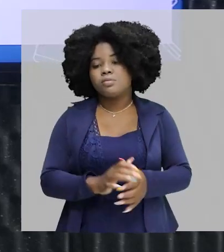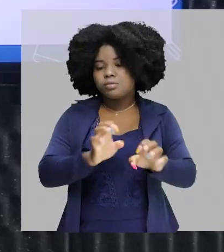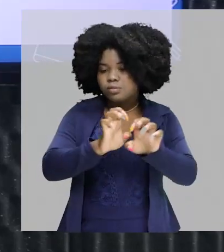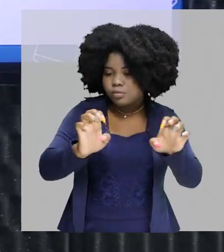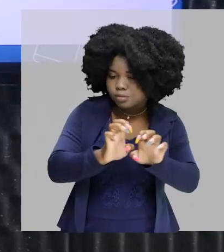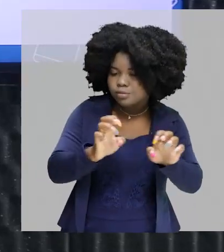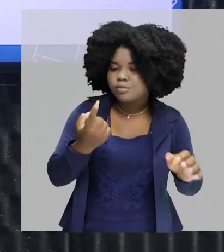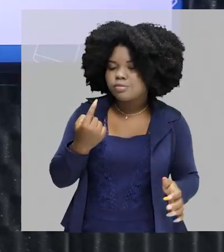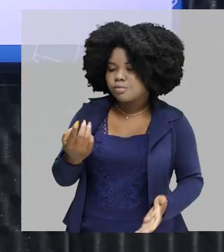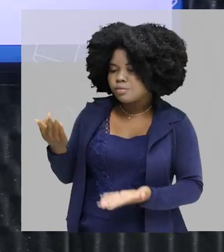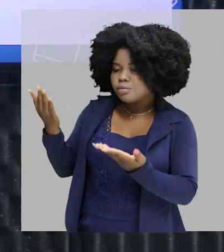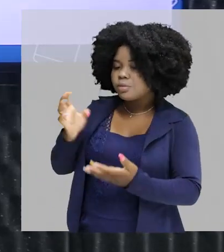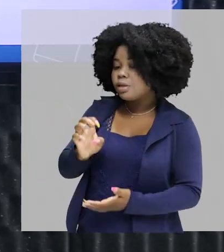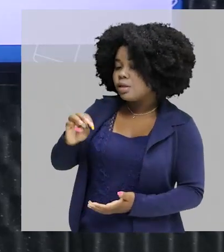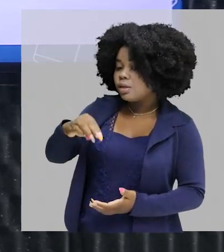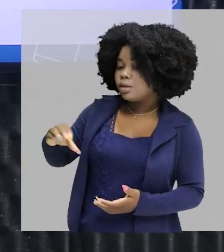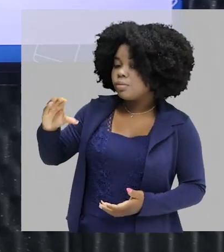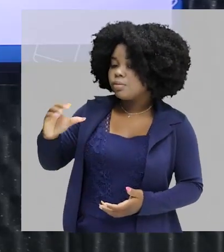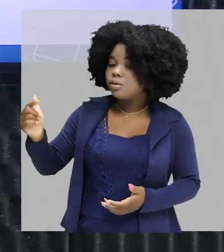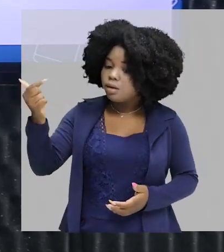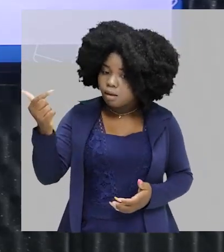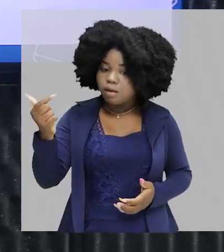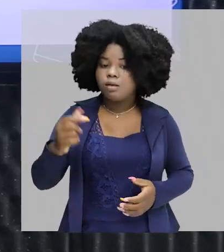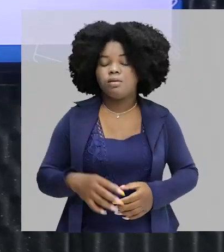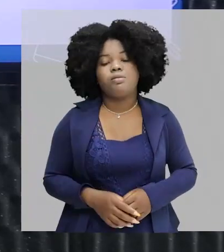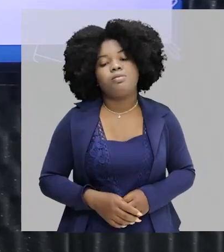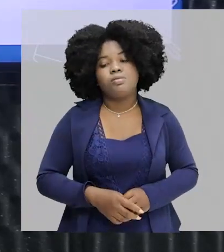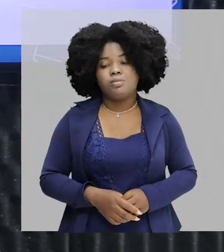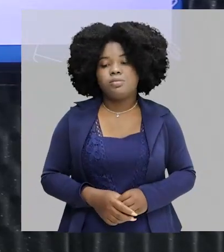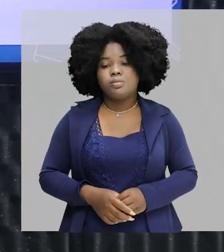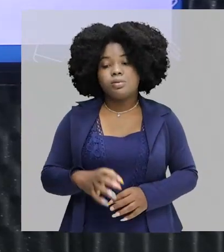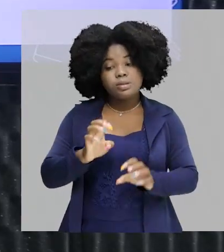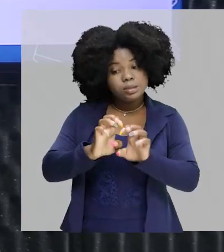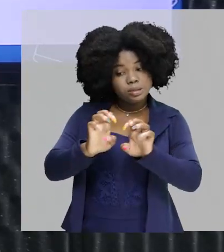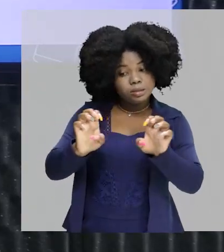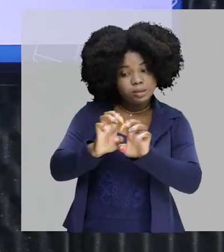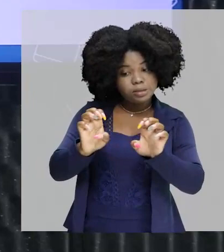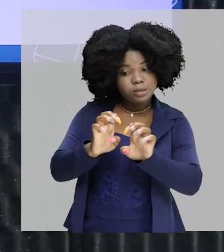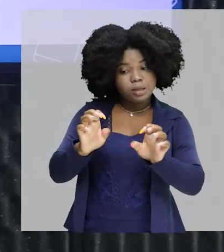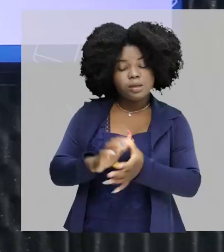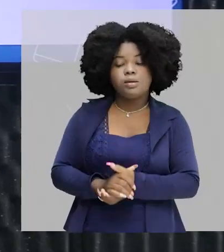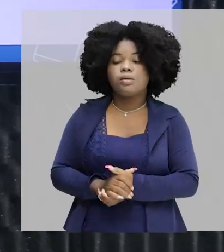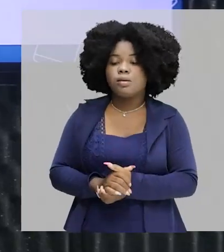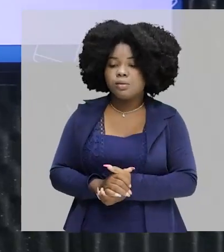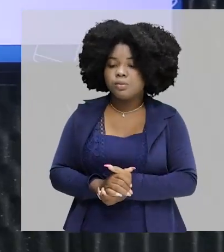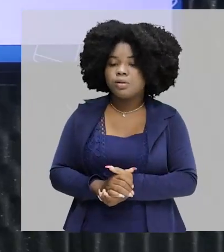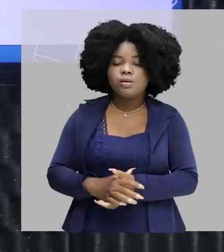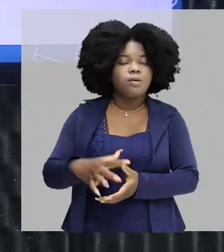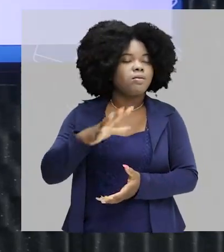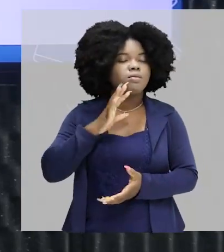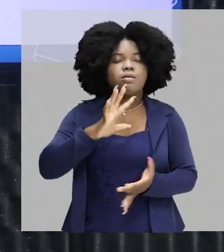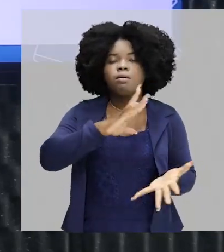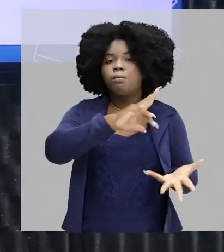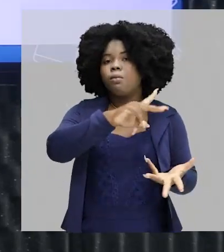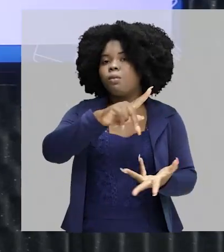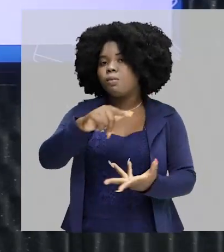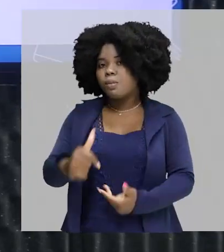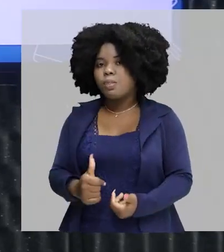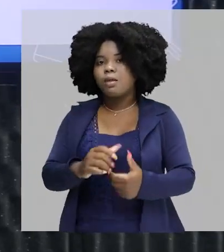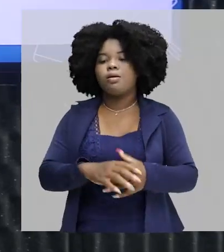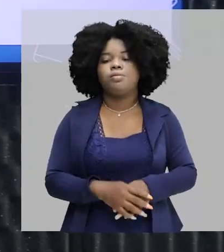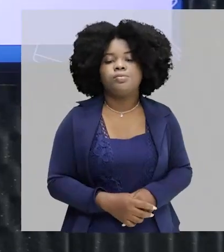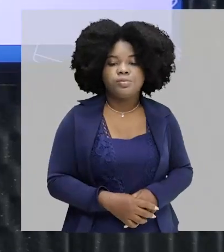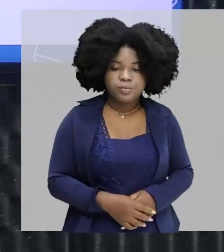Einstein. É igual a mc ao quadrado. Essa equação é mundialmente conhecida.